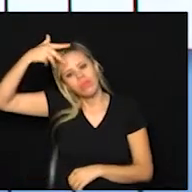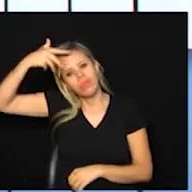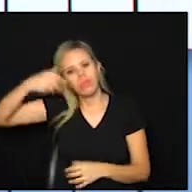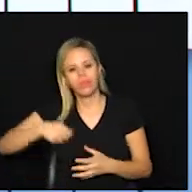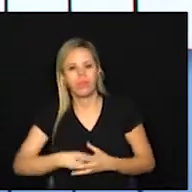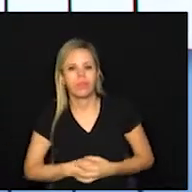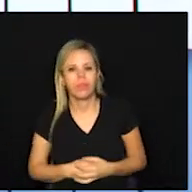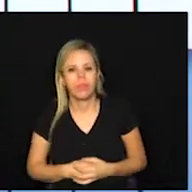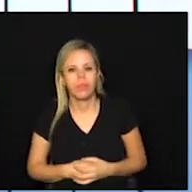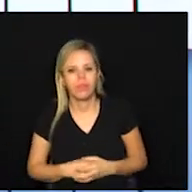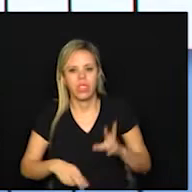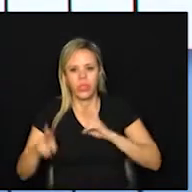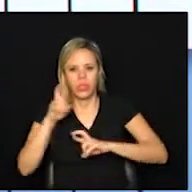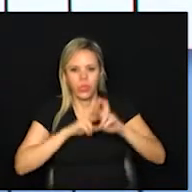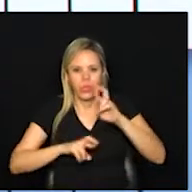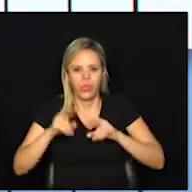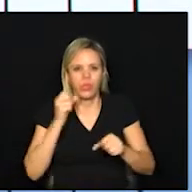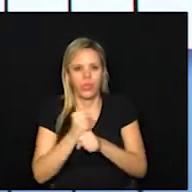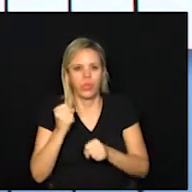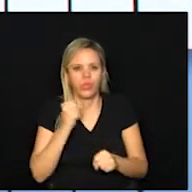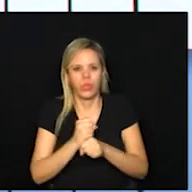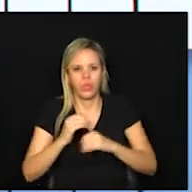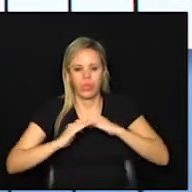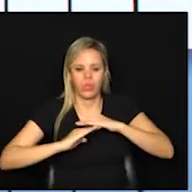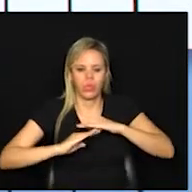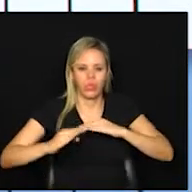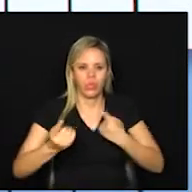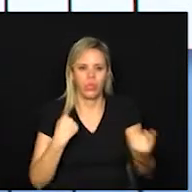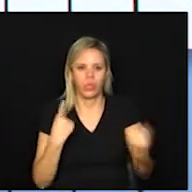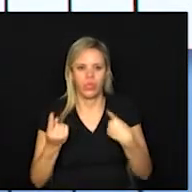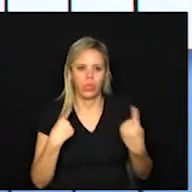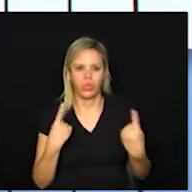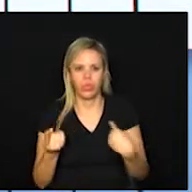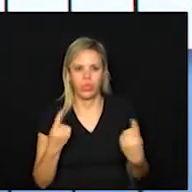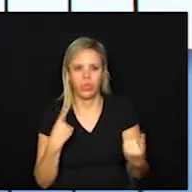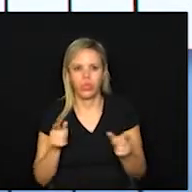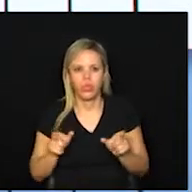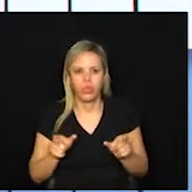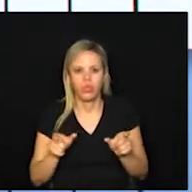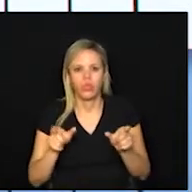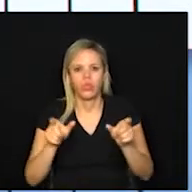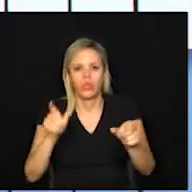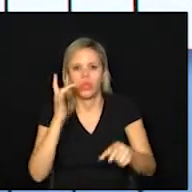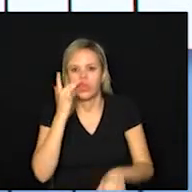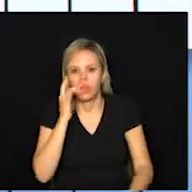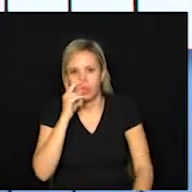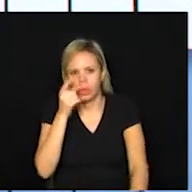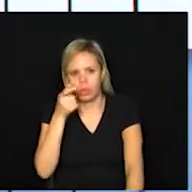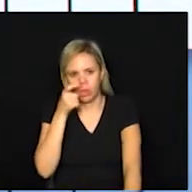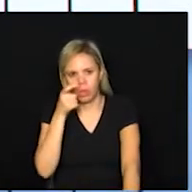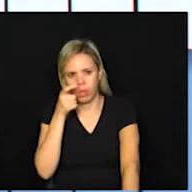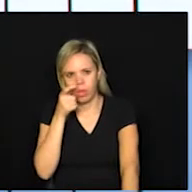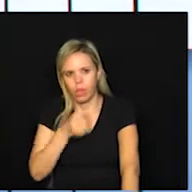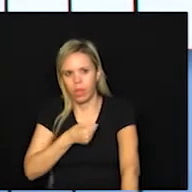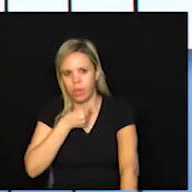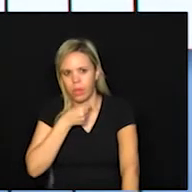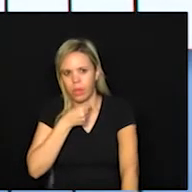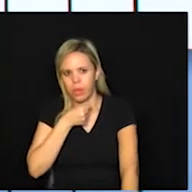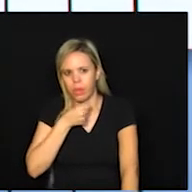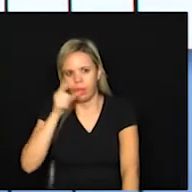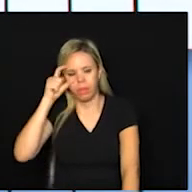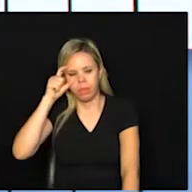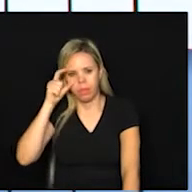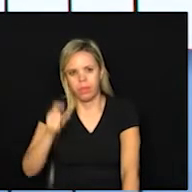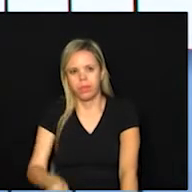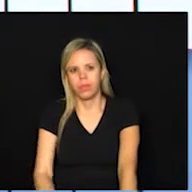Farmadic, fiscalizou as obras que acontecem ali no Corredor Ouro Verde. A reportagem é de Michel